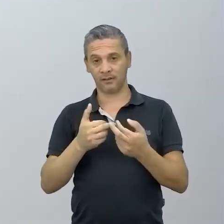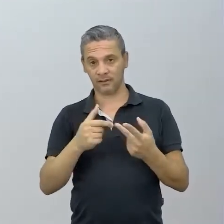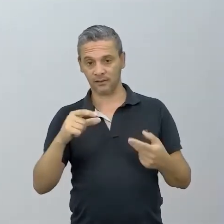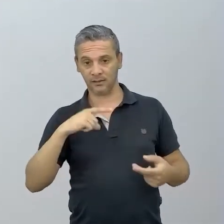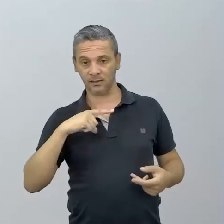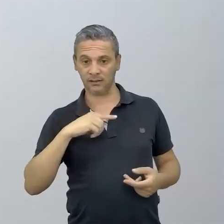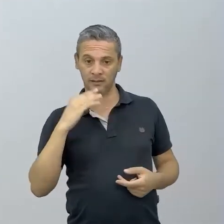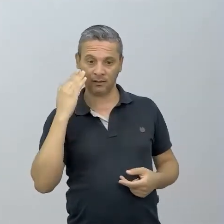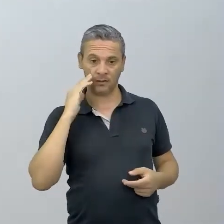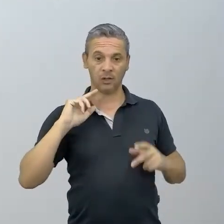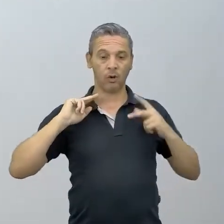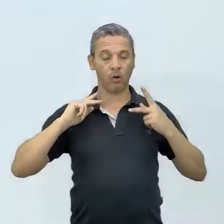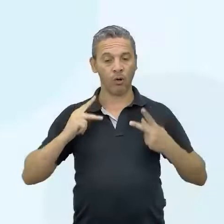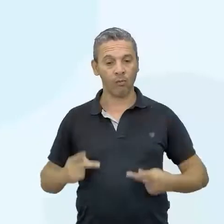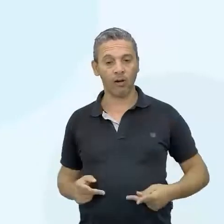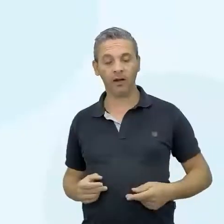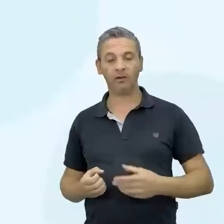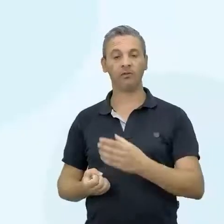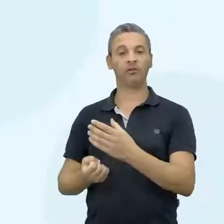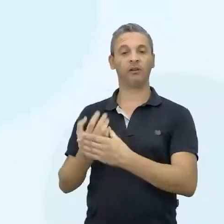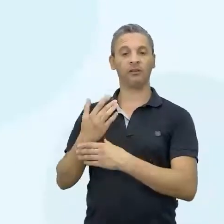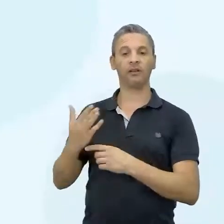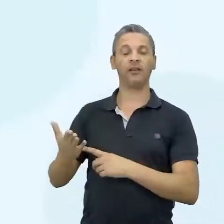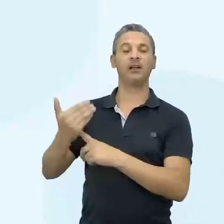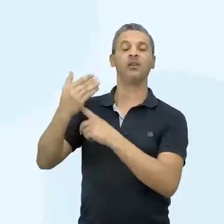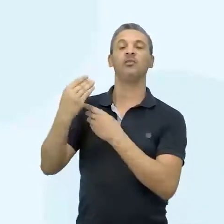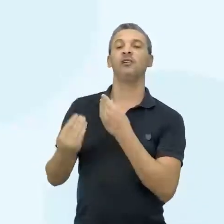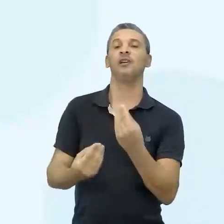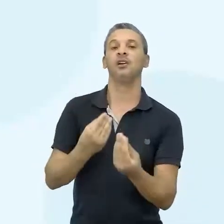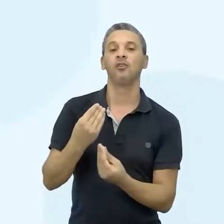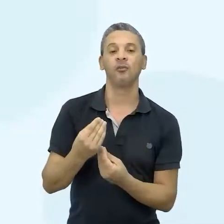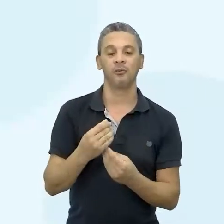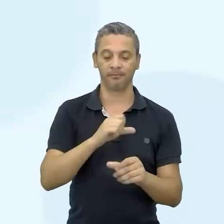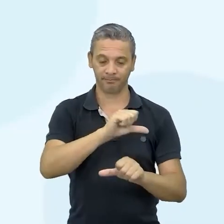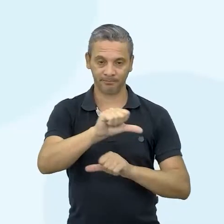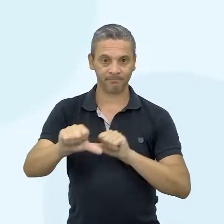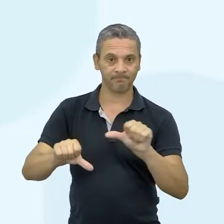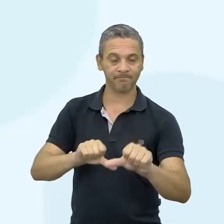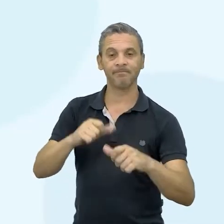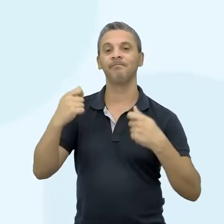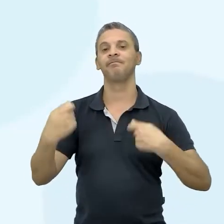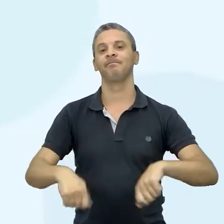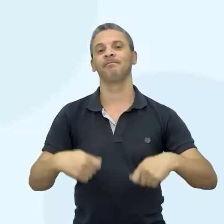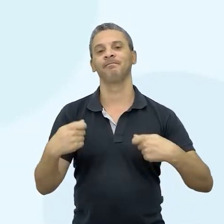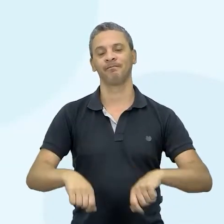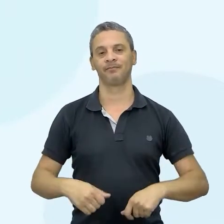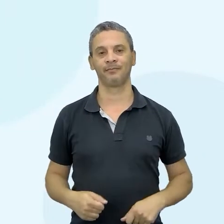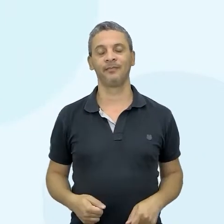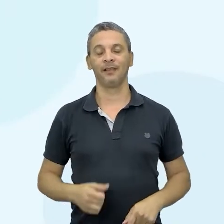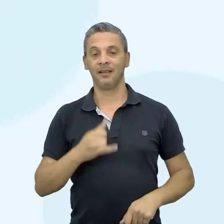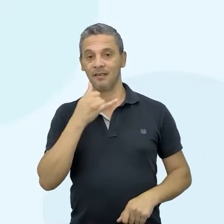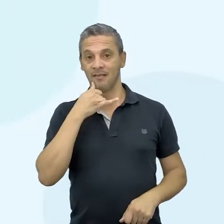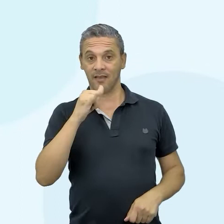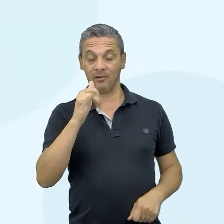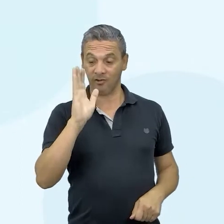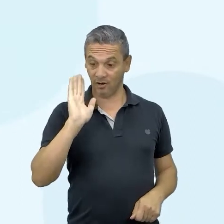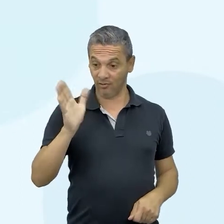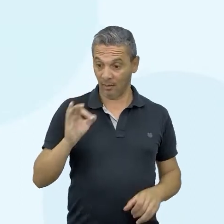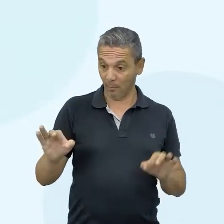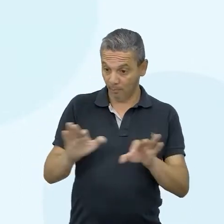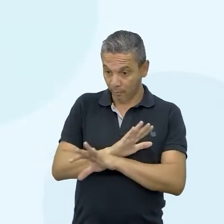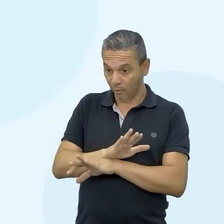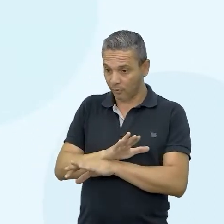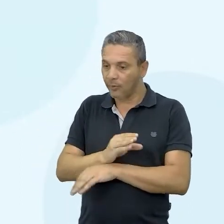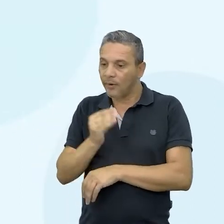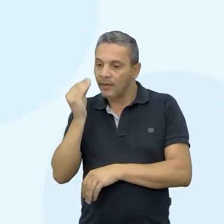enquanto humanidade, enquanto criador de tecnologia, é fazer transformações. Então a gente tem que pegar uma energia que já existe e